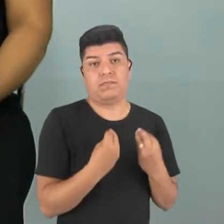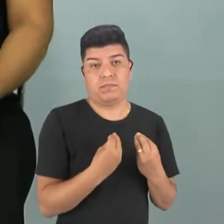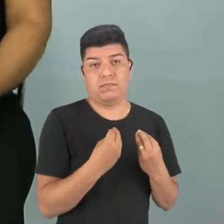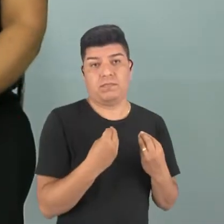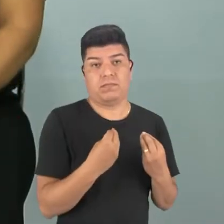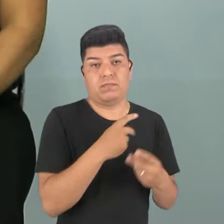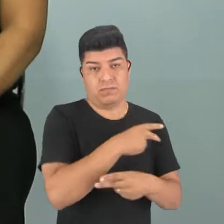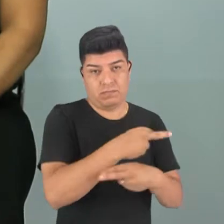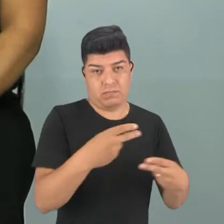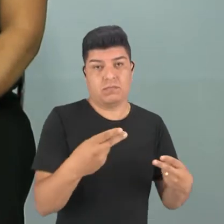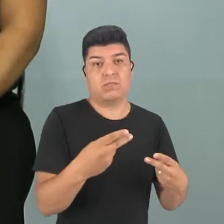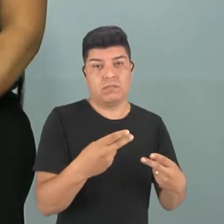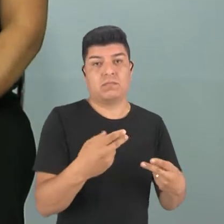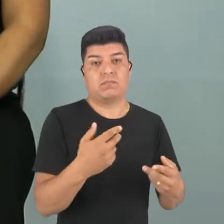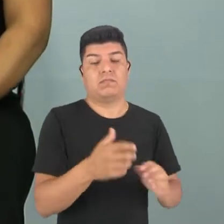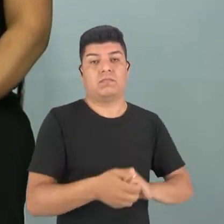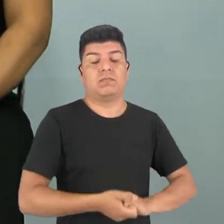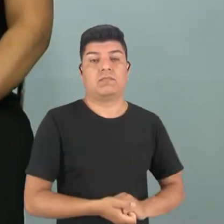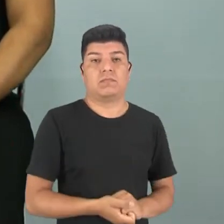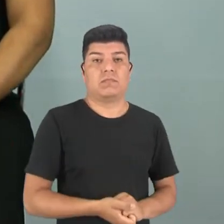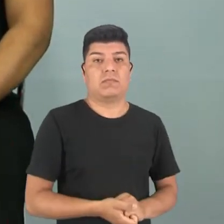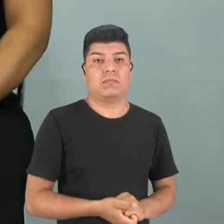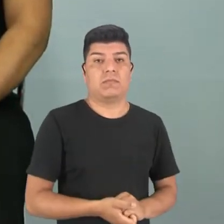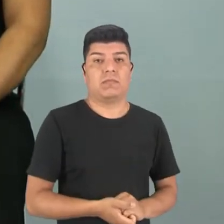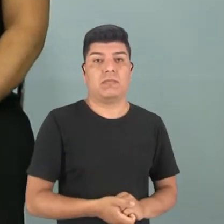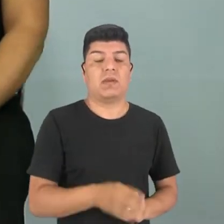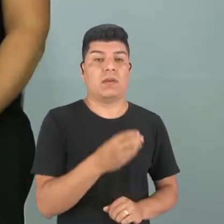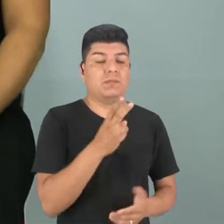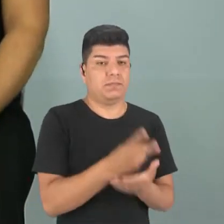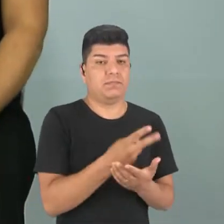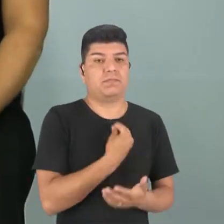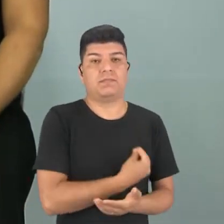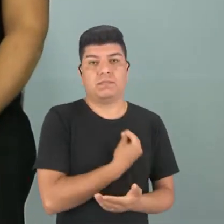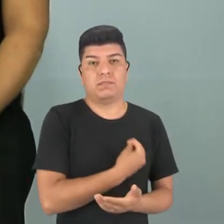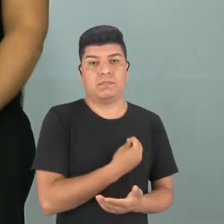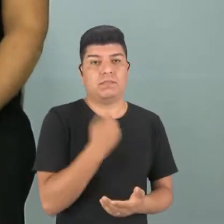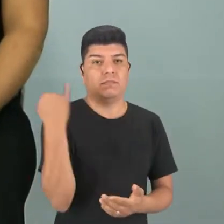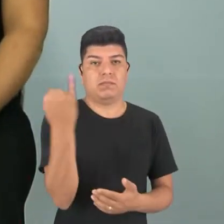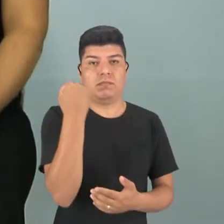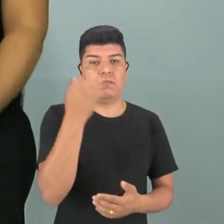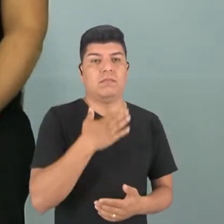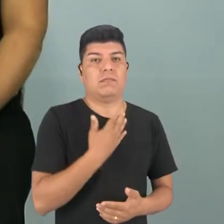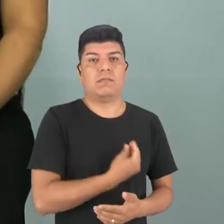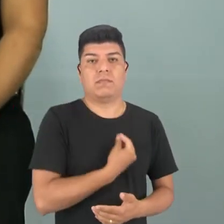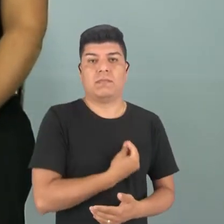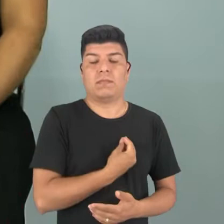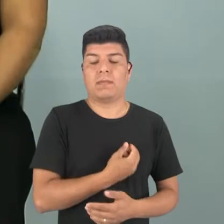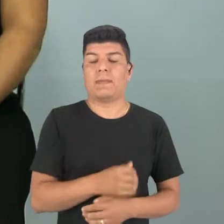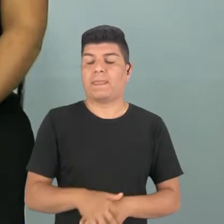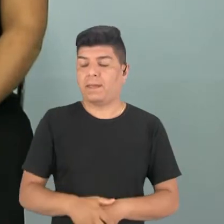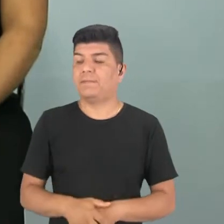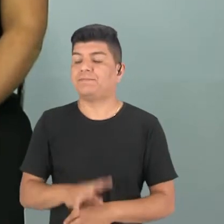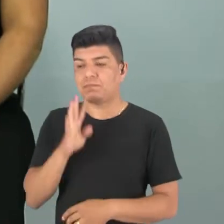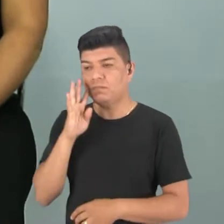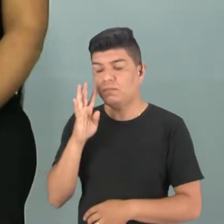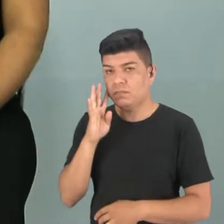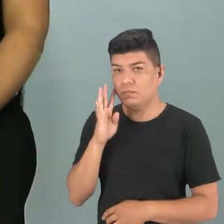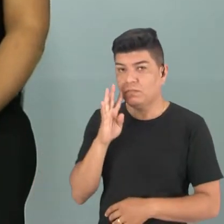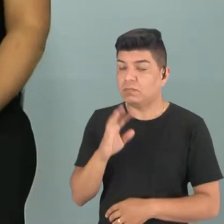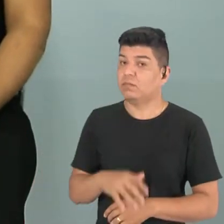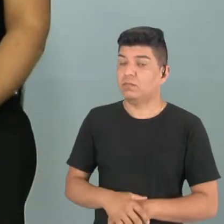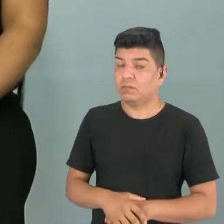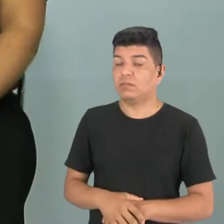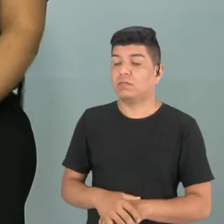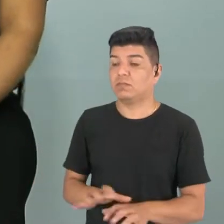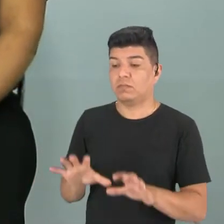essa história de trabalho, ela foi bem presente, bem marcante na minha vida. Que interessante, né? Essa questão